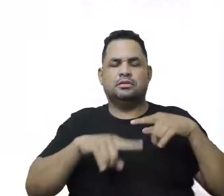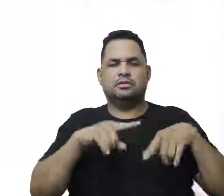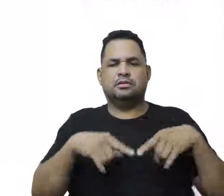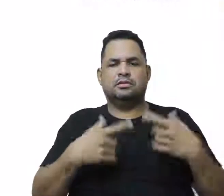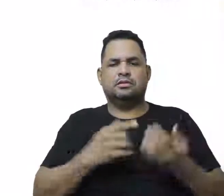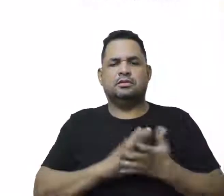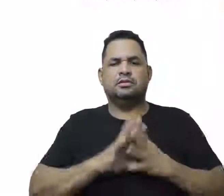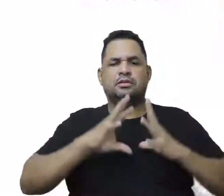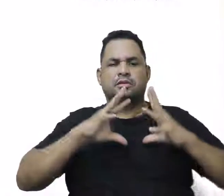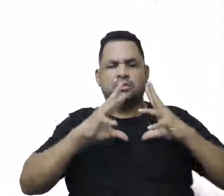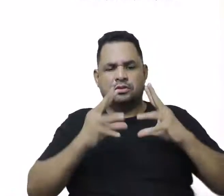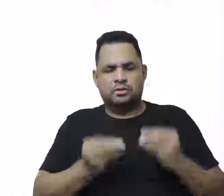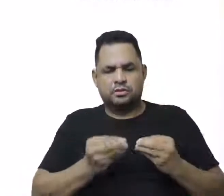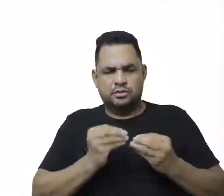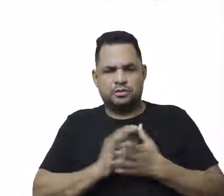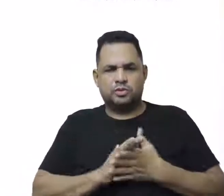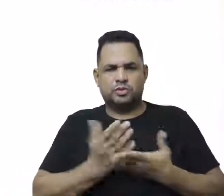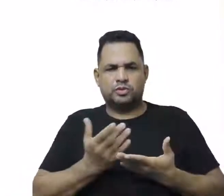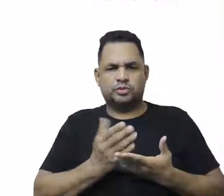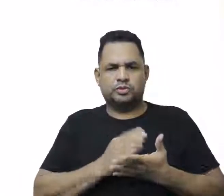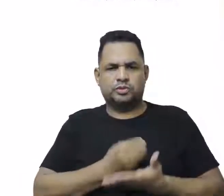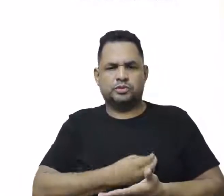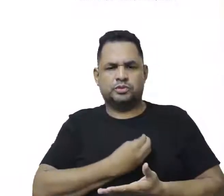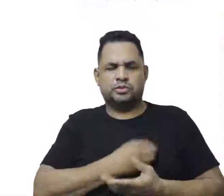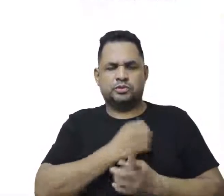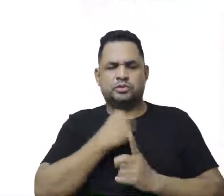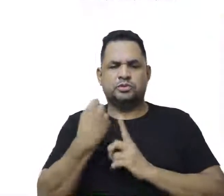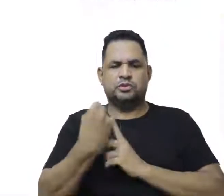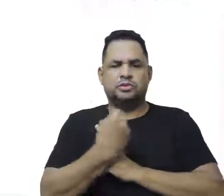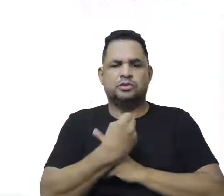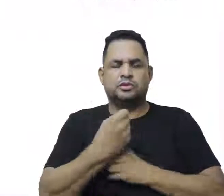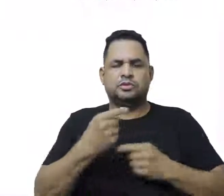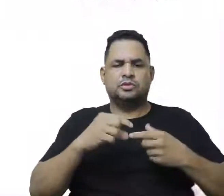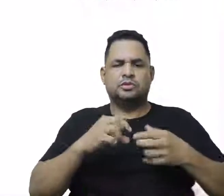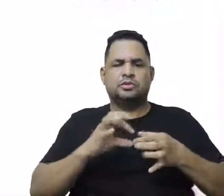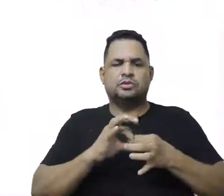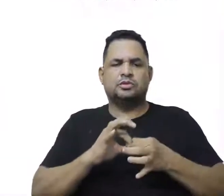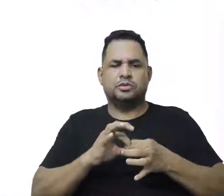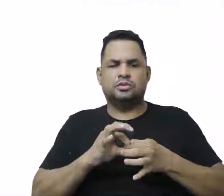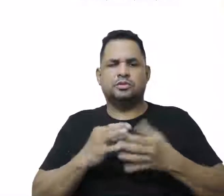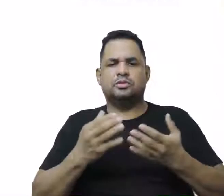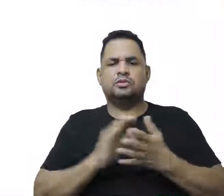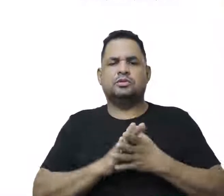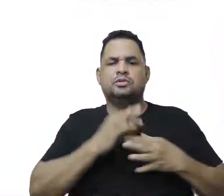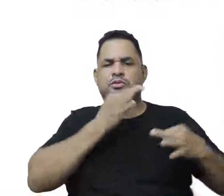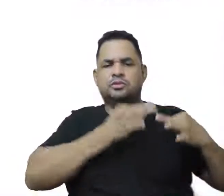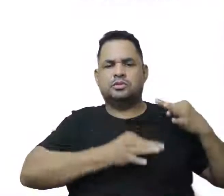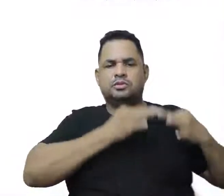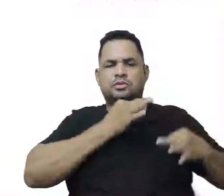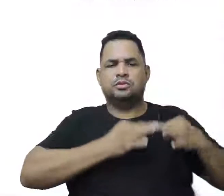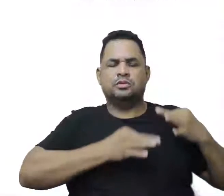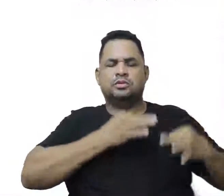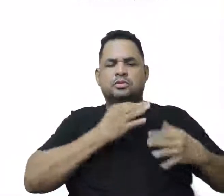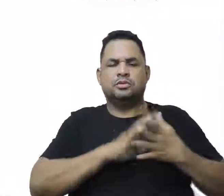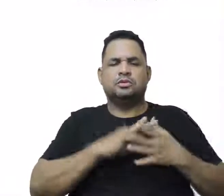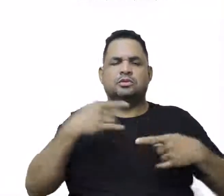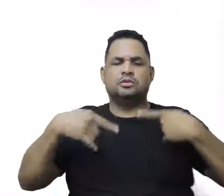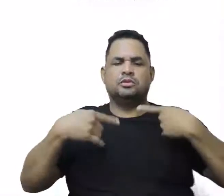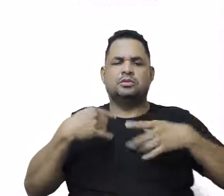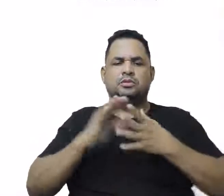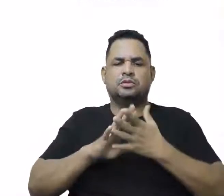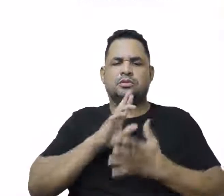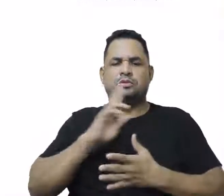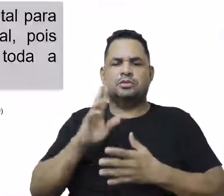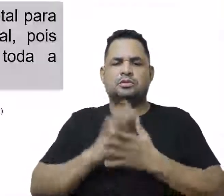e toda a esfera dessa vida social ligada à isso né tanto jurídico-político religiosa